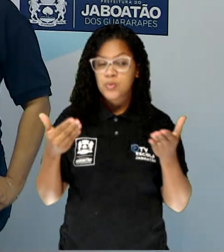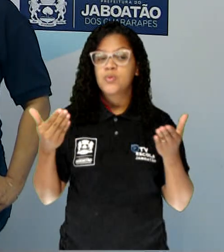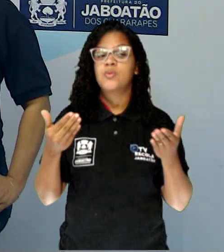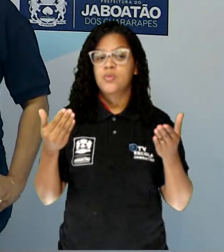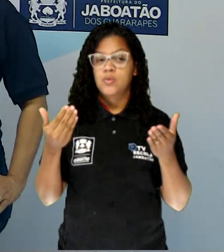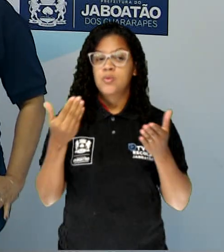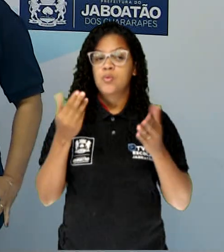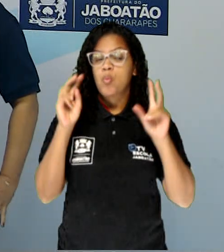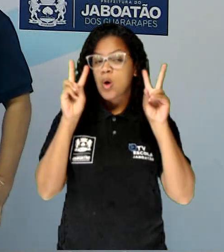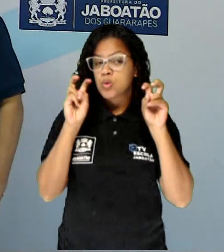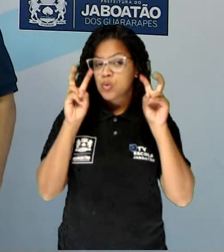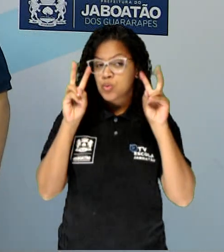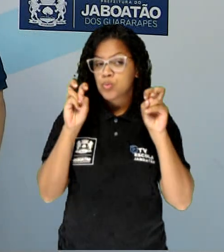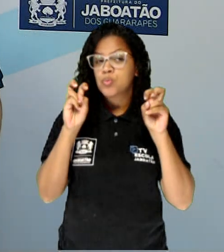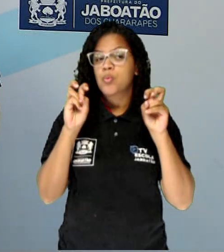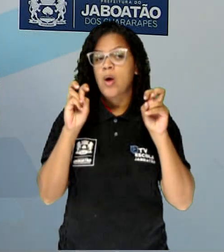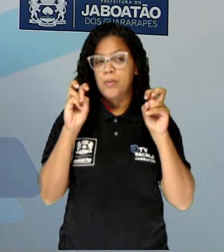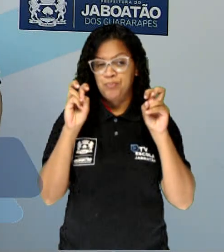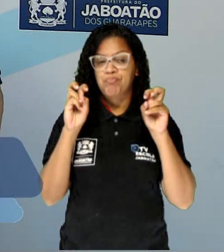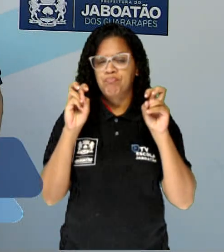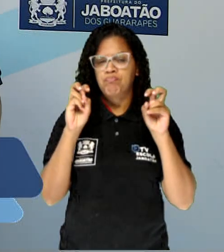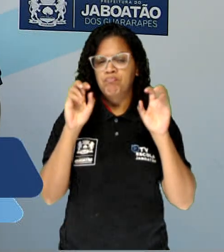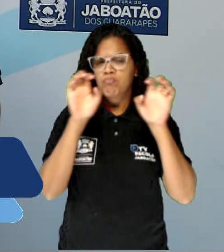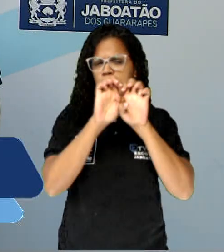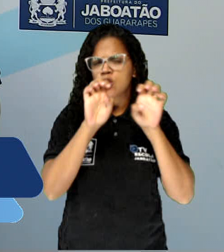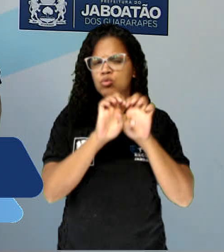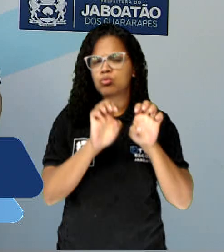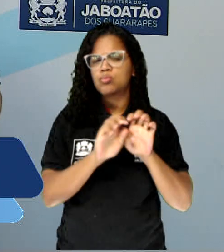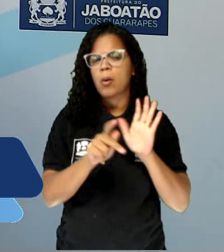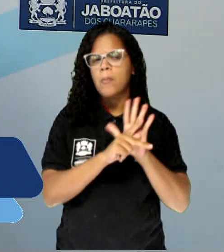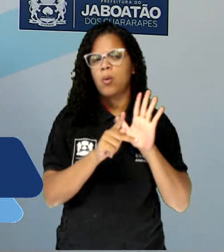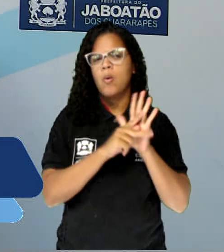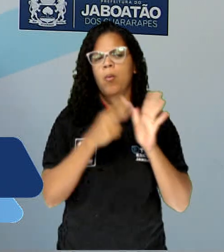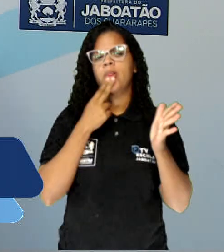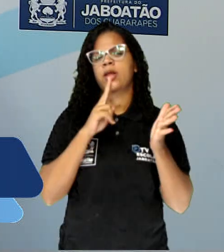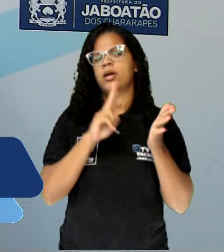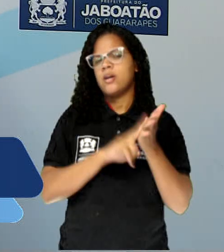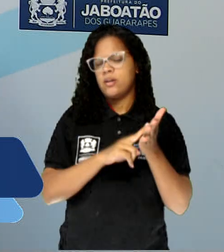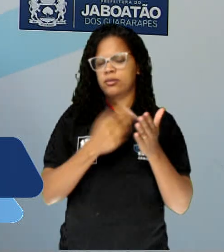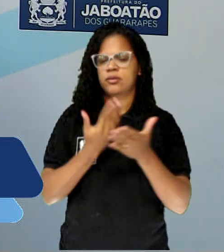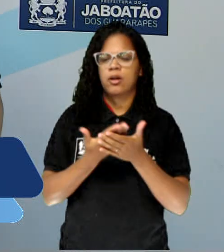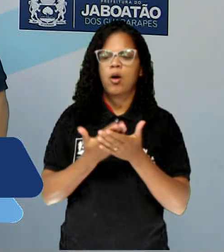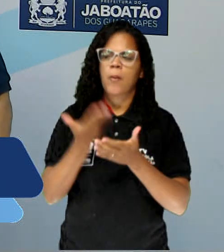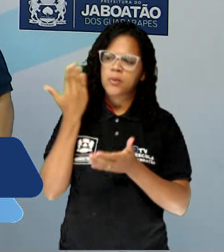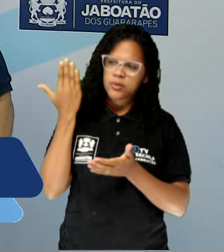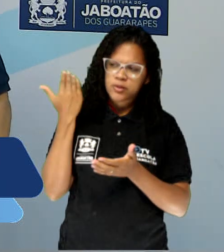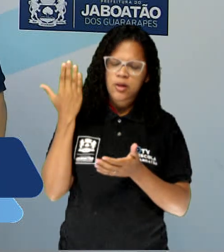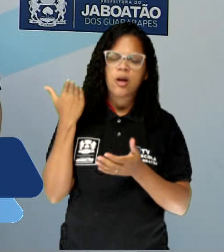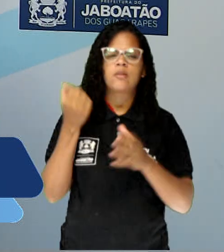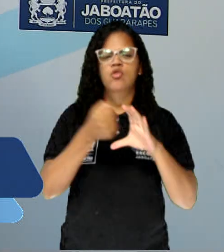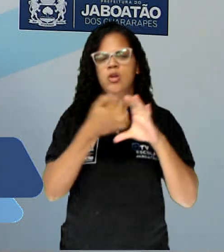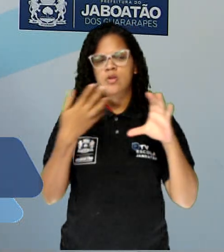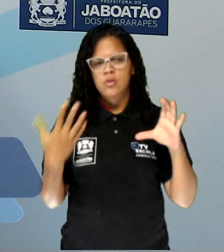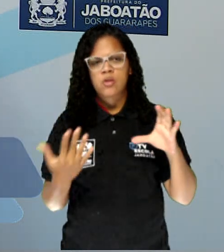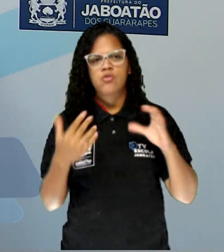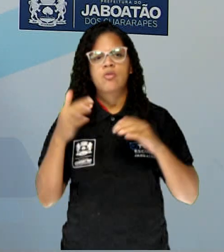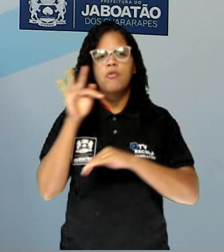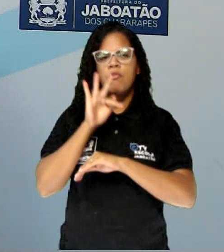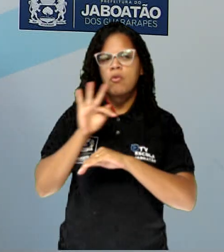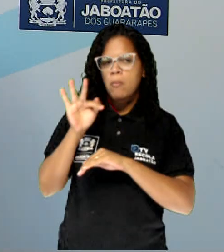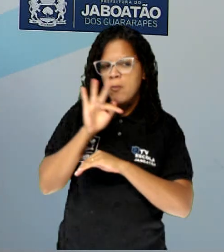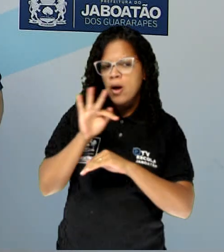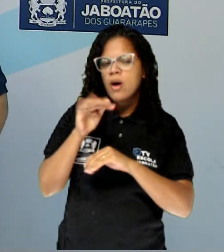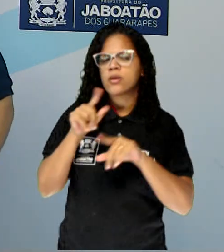da estrutura da carta, ok? Na aula passada, trabalhamos as questões das características formais e a